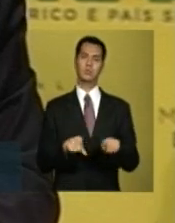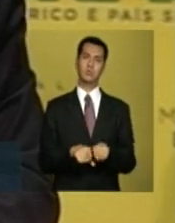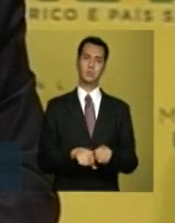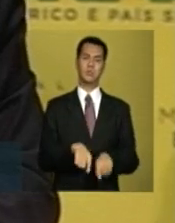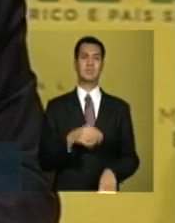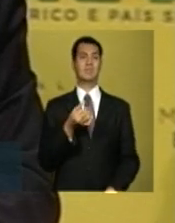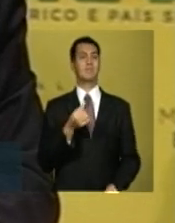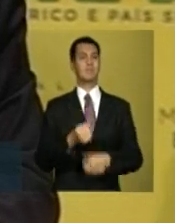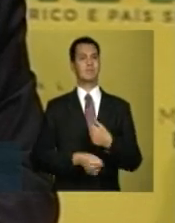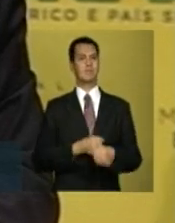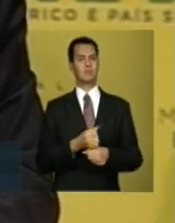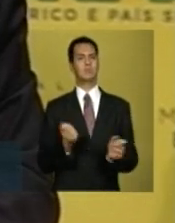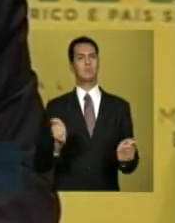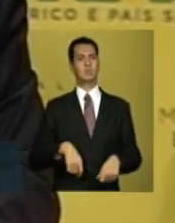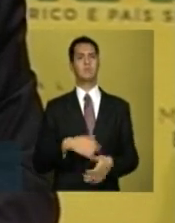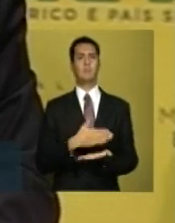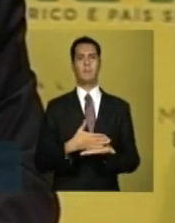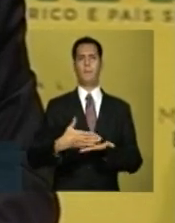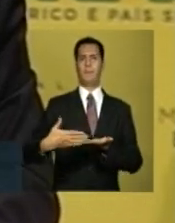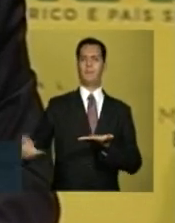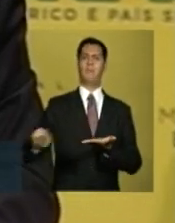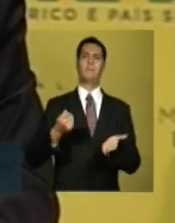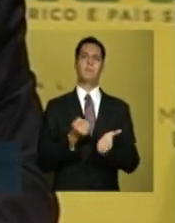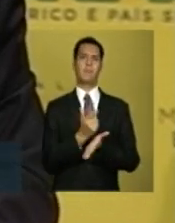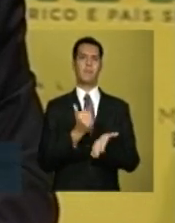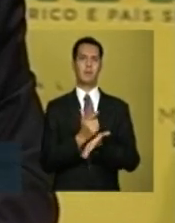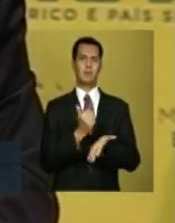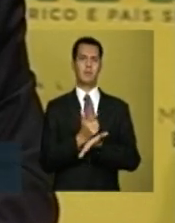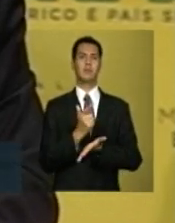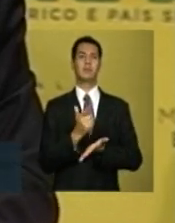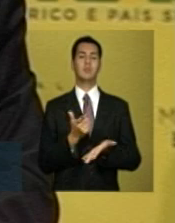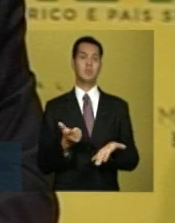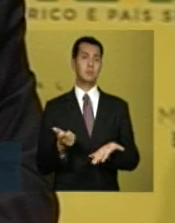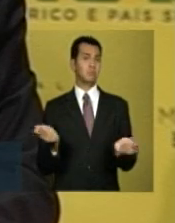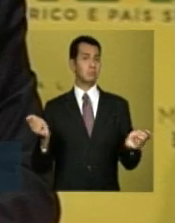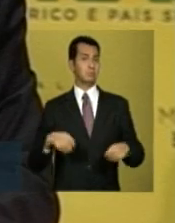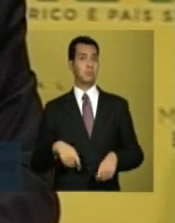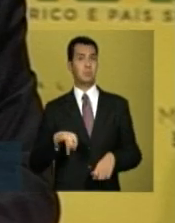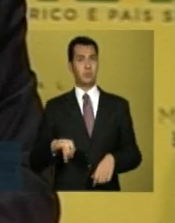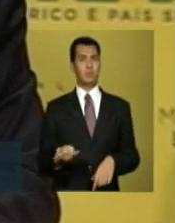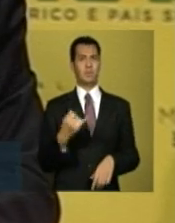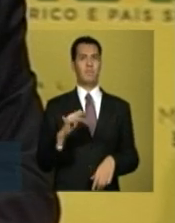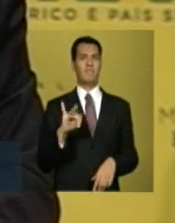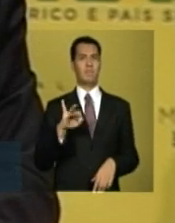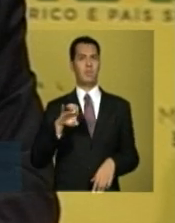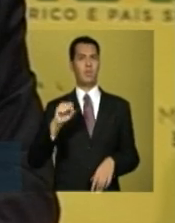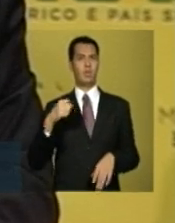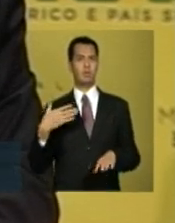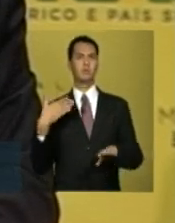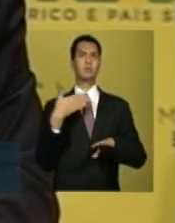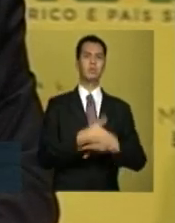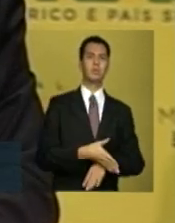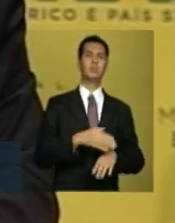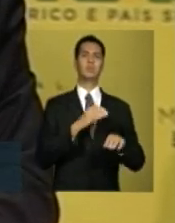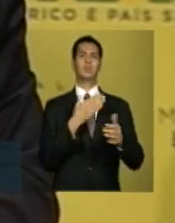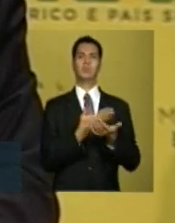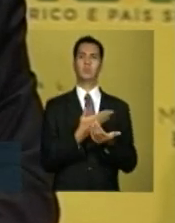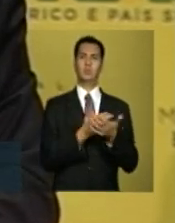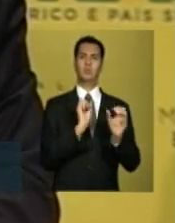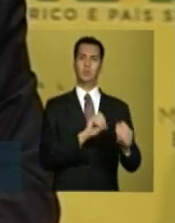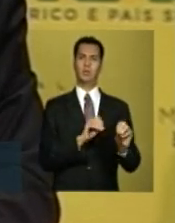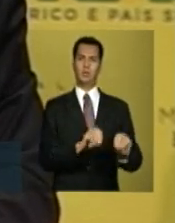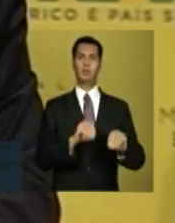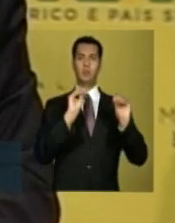permanência e o acesso de muitos estudantes que não poderiam eh acessar o ensino superior para além do Pr e para duas áreas